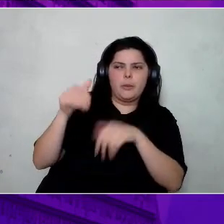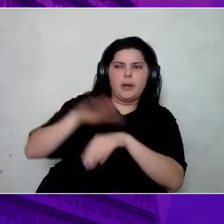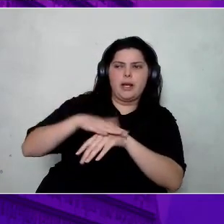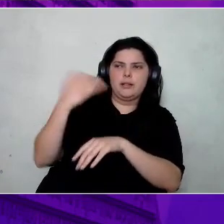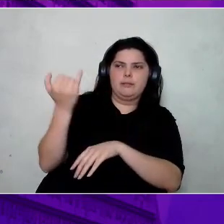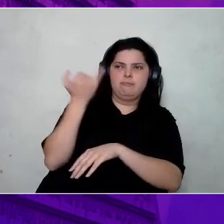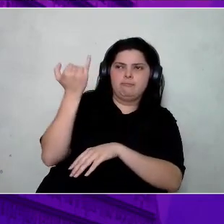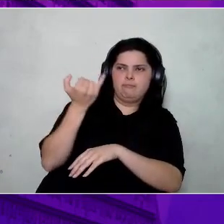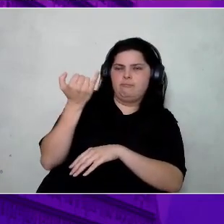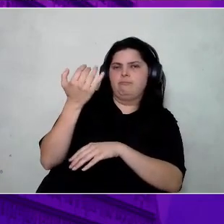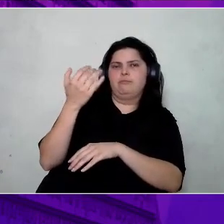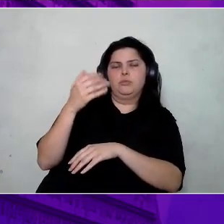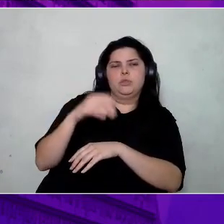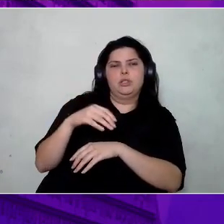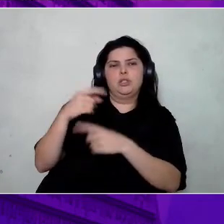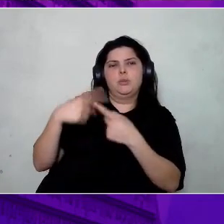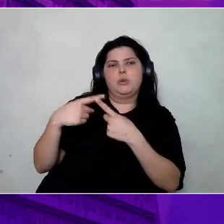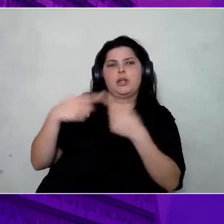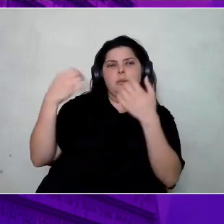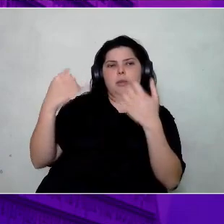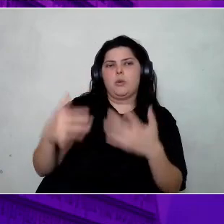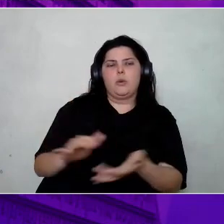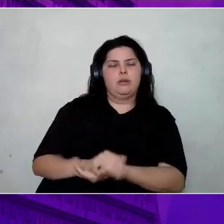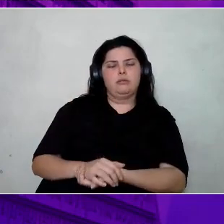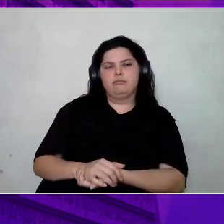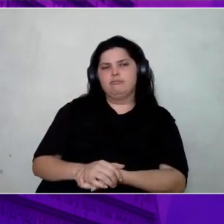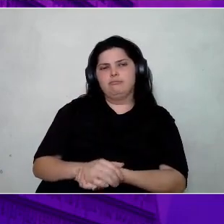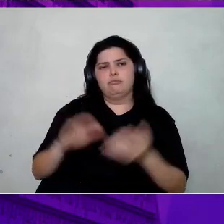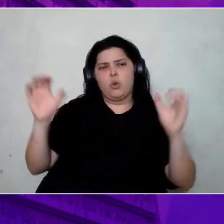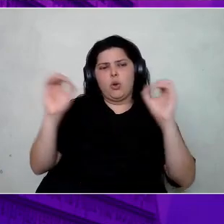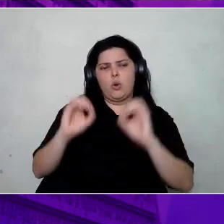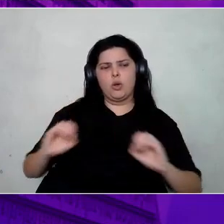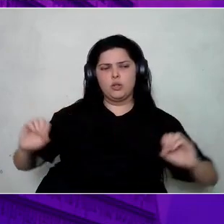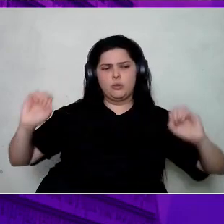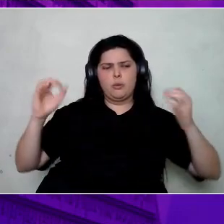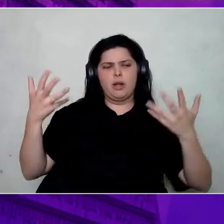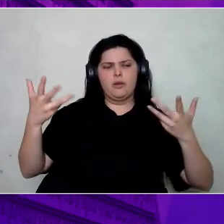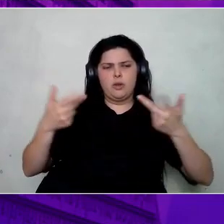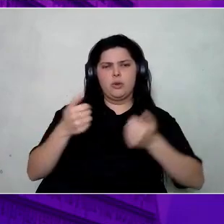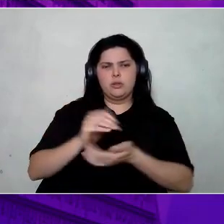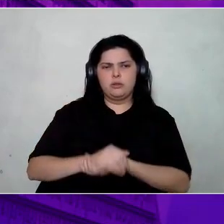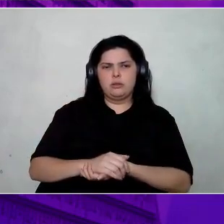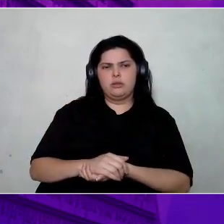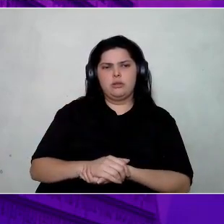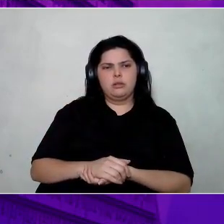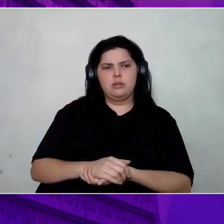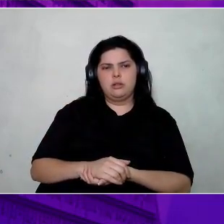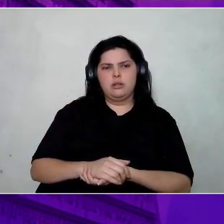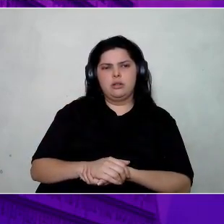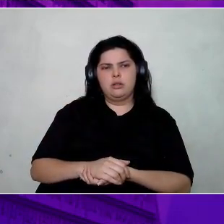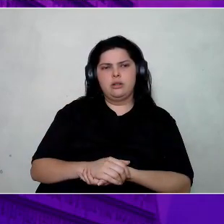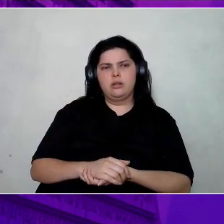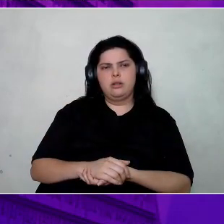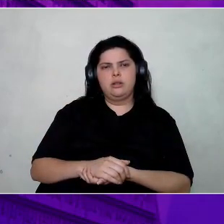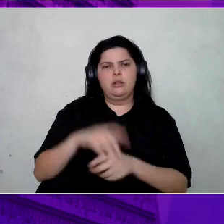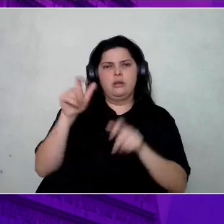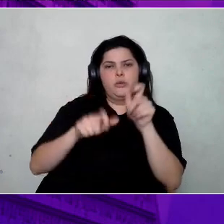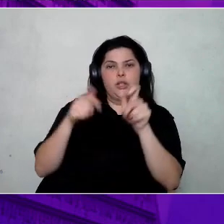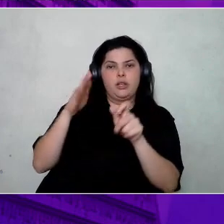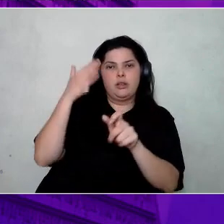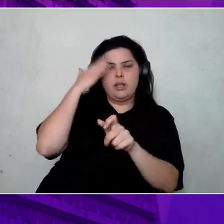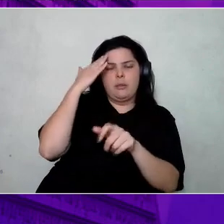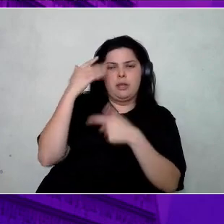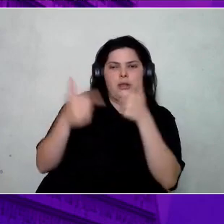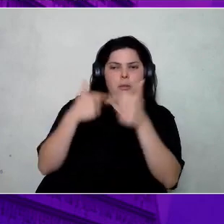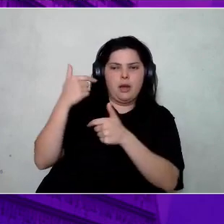porque isso. Pô, foi fenomenal. Eu falei, caramba, mas Pô, as pessoas já sabem como elas trabalham, elas sabem os